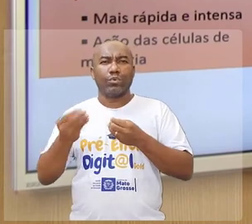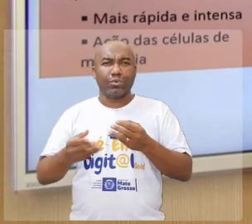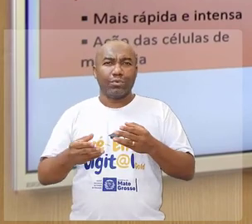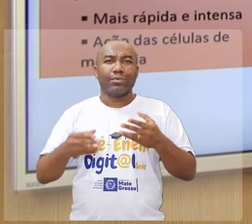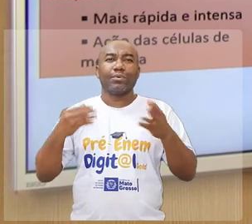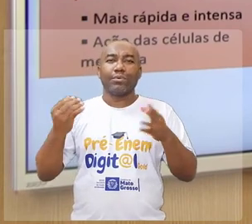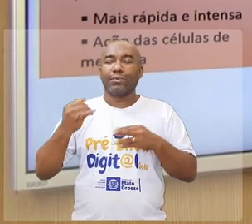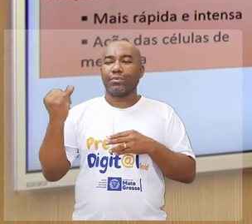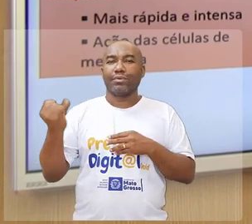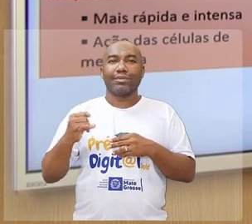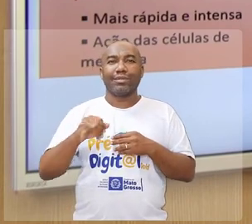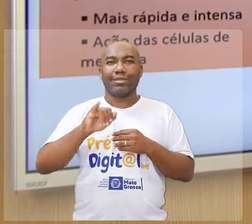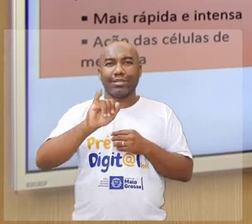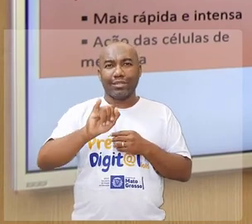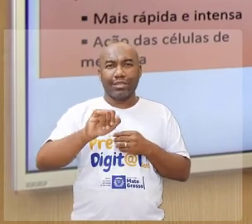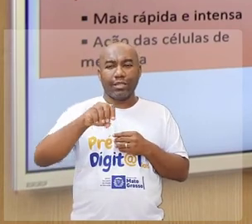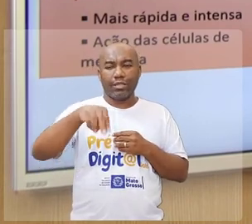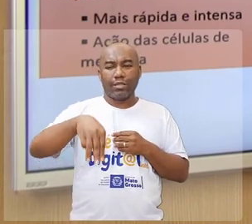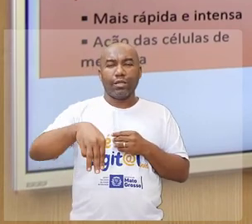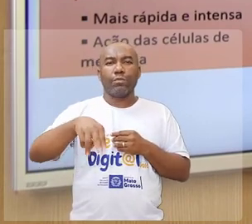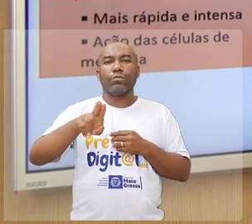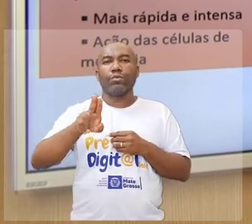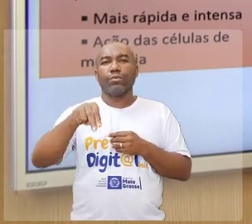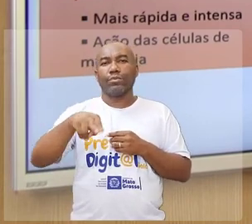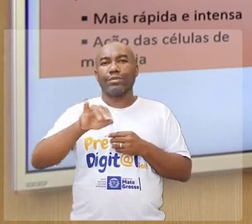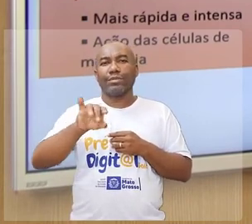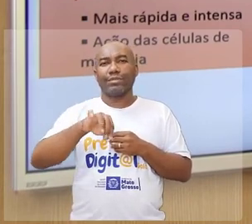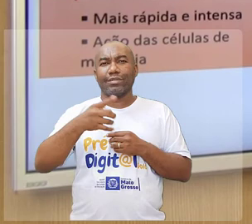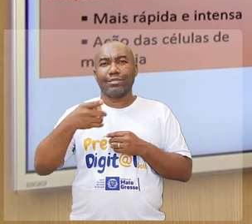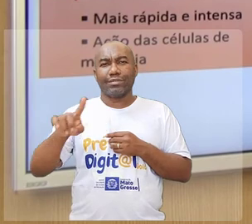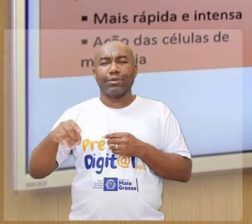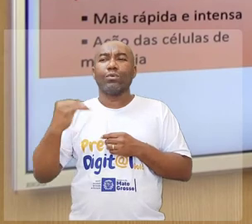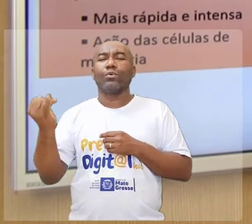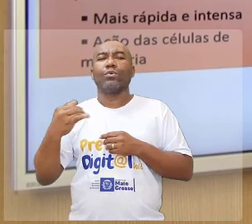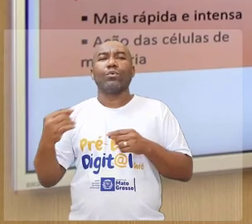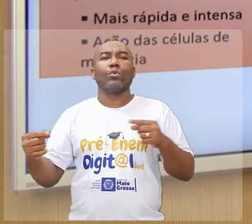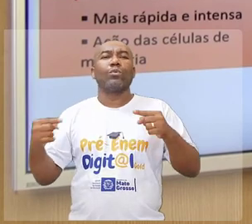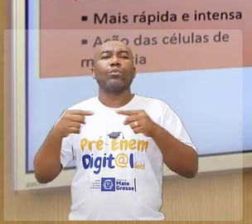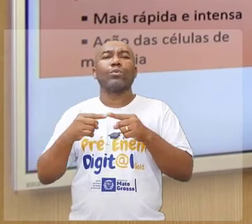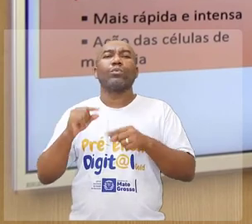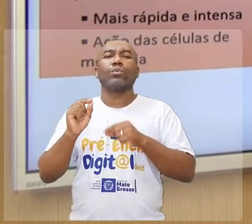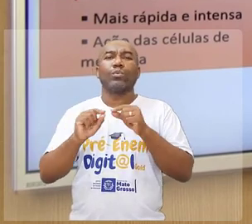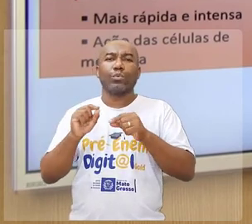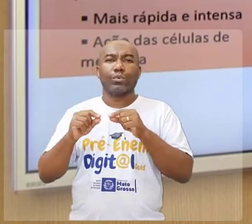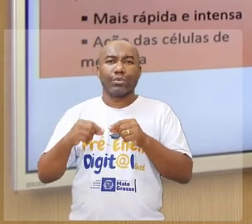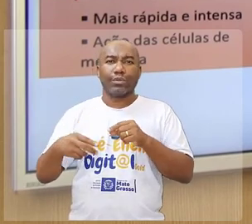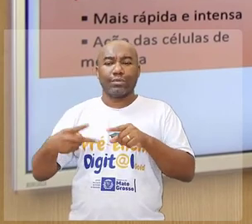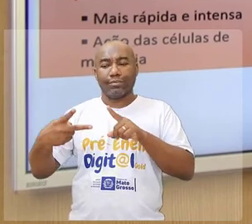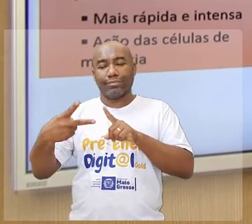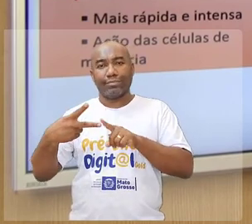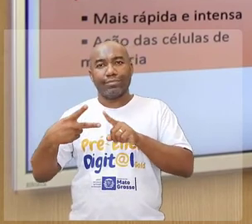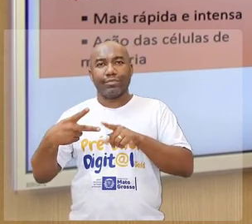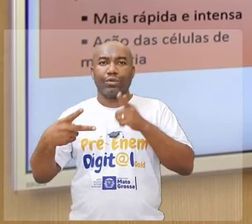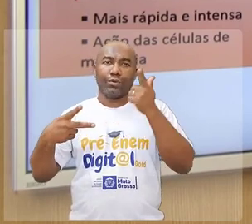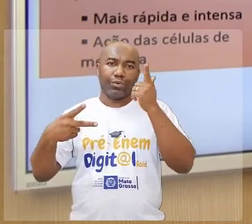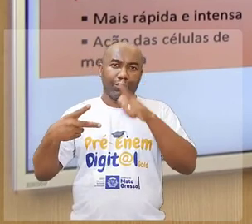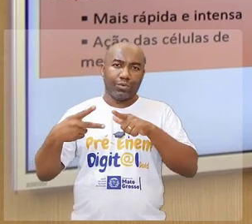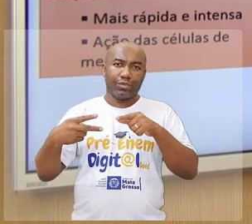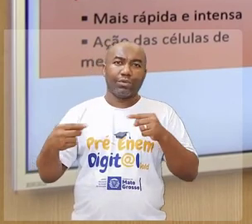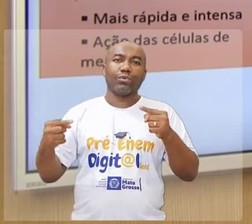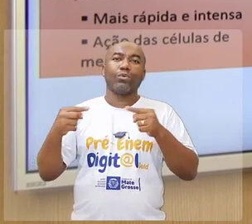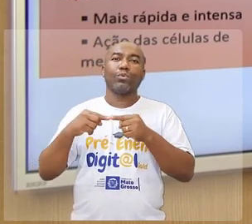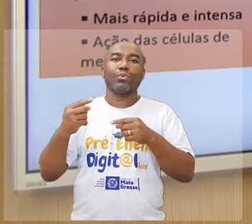da imunização da população? É que nós possamos dar essa resposta secundária a, por